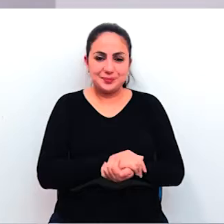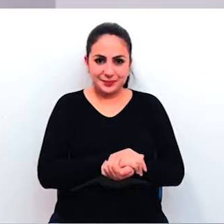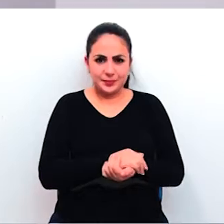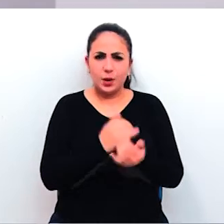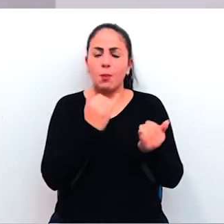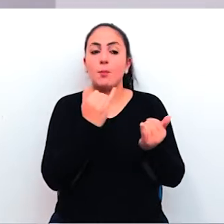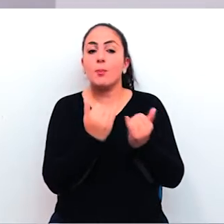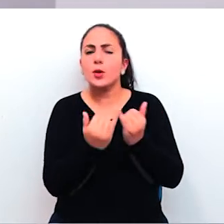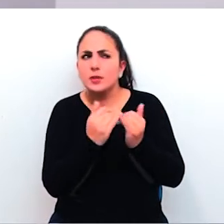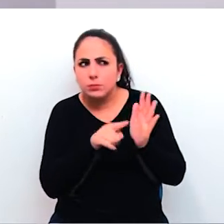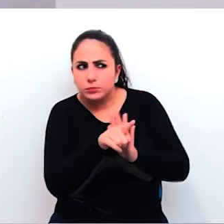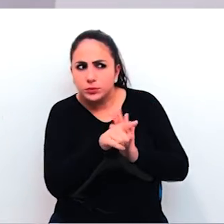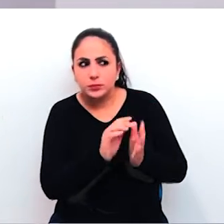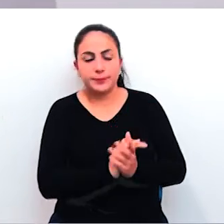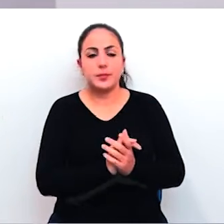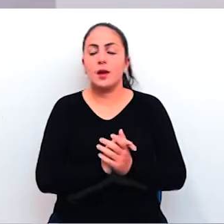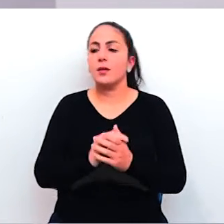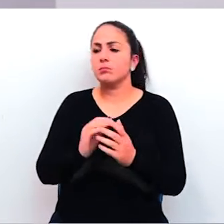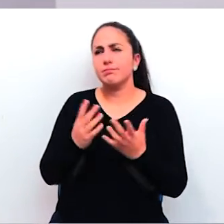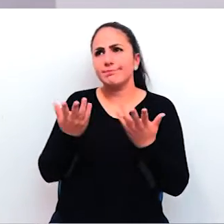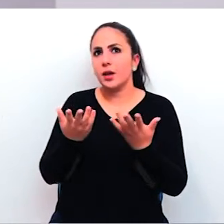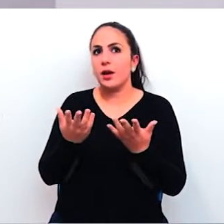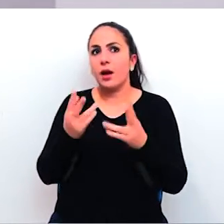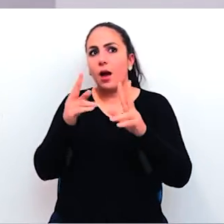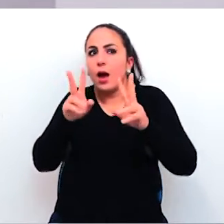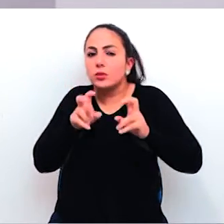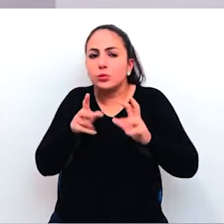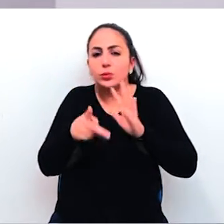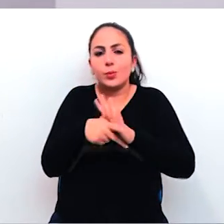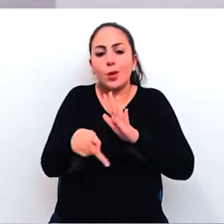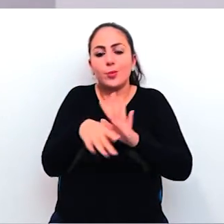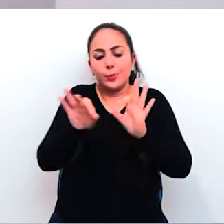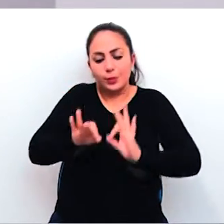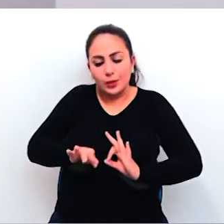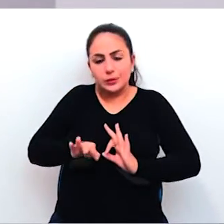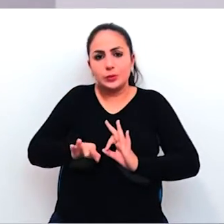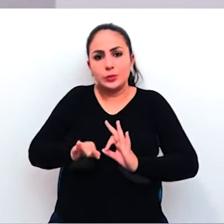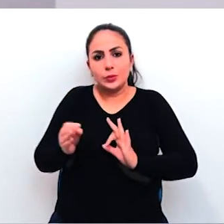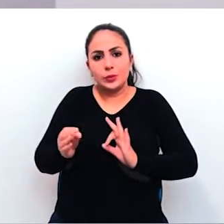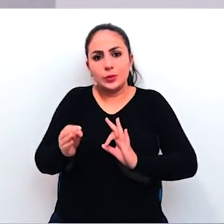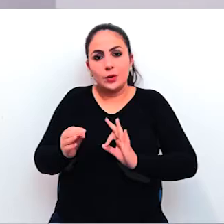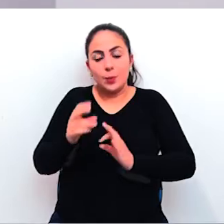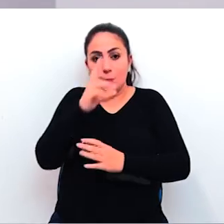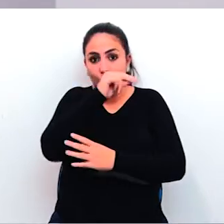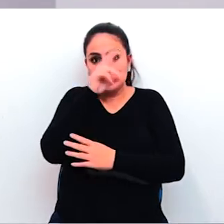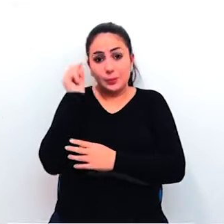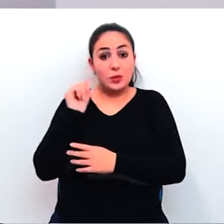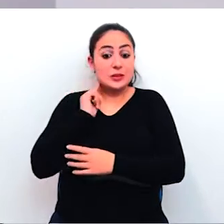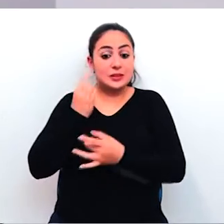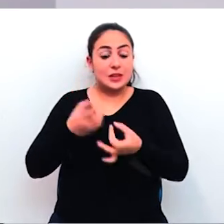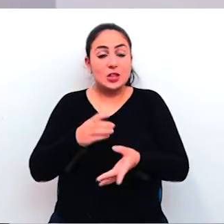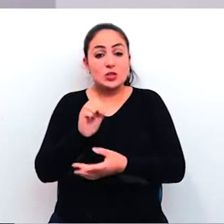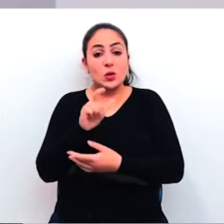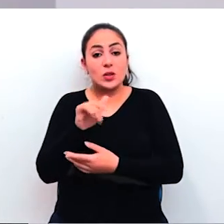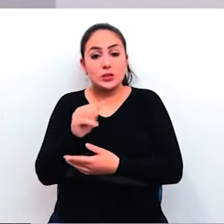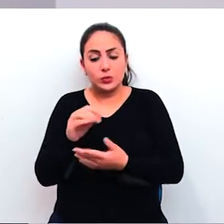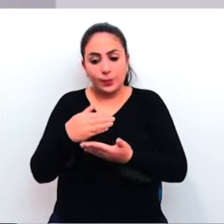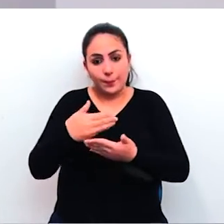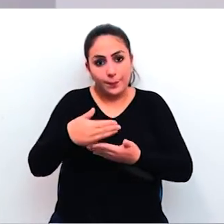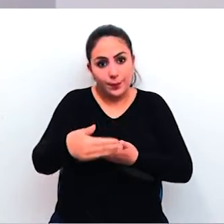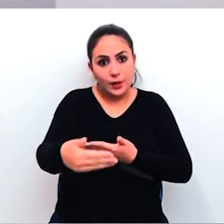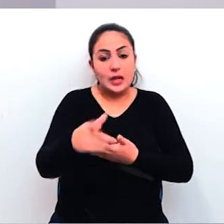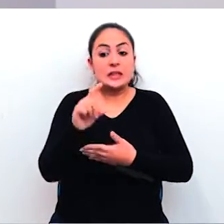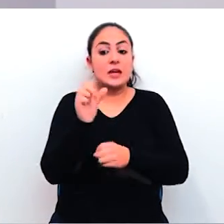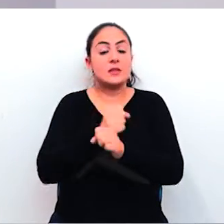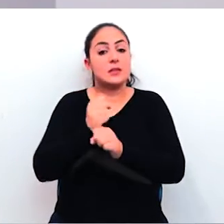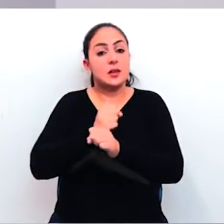muitas por exemplo a questão do plano da implementação do nosso plano municipal de resíduos sólidos e ele é um produto está planejando